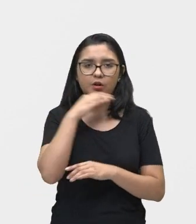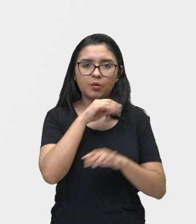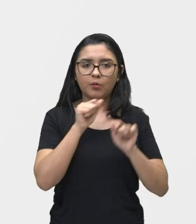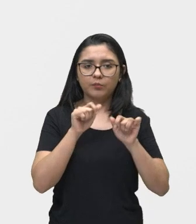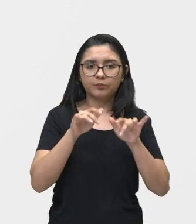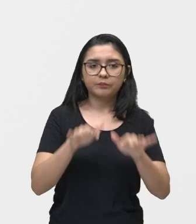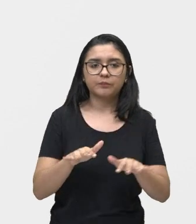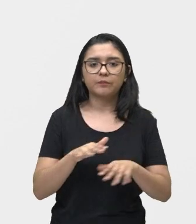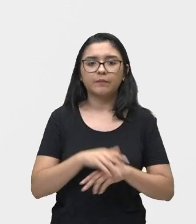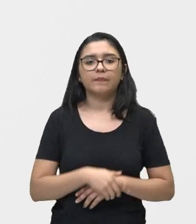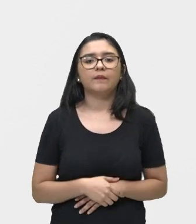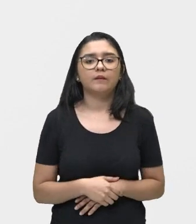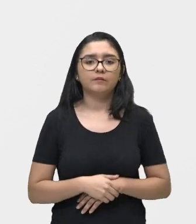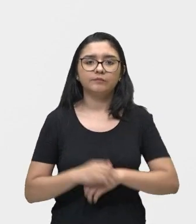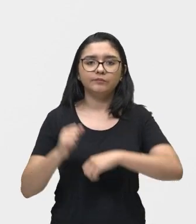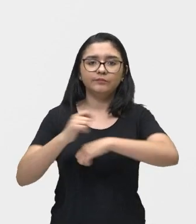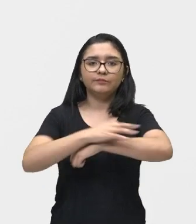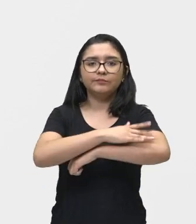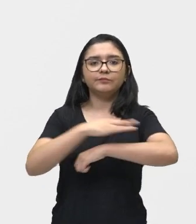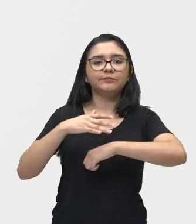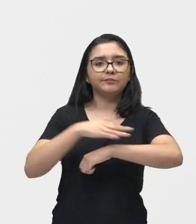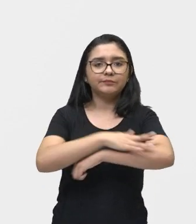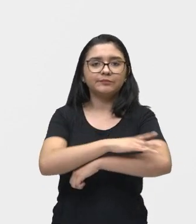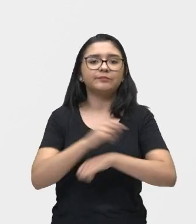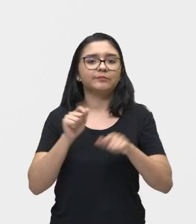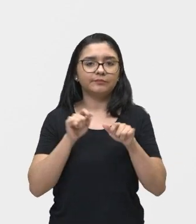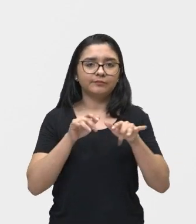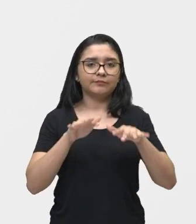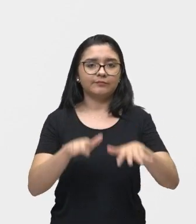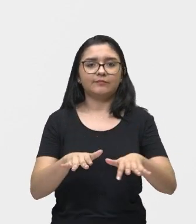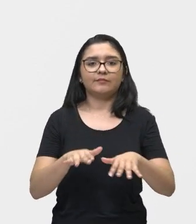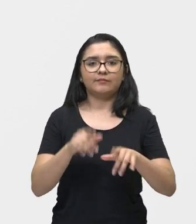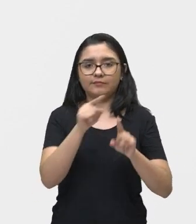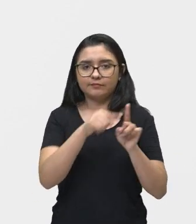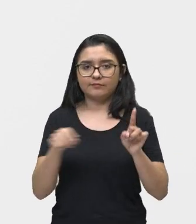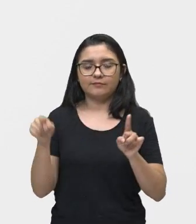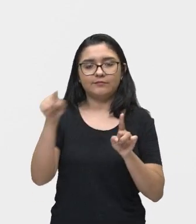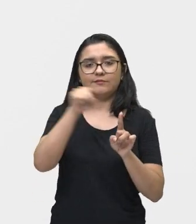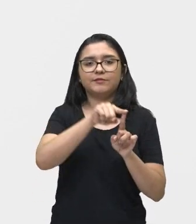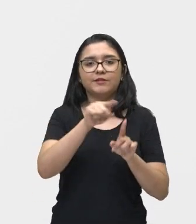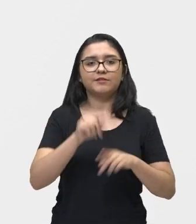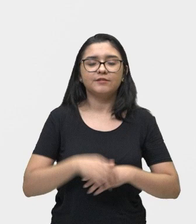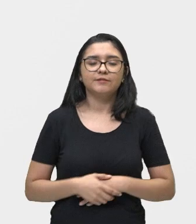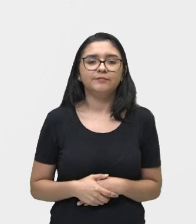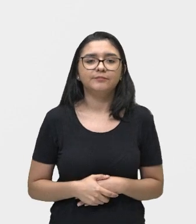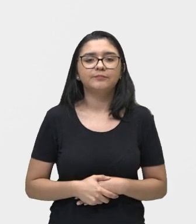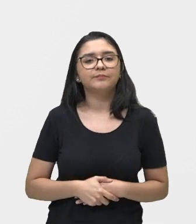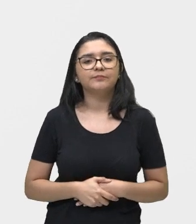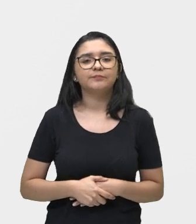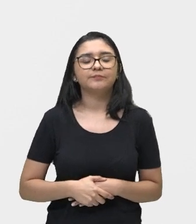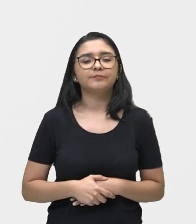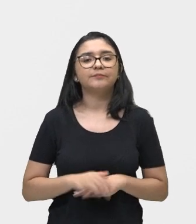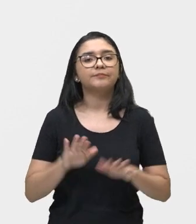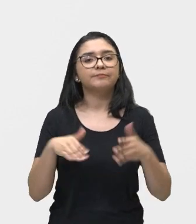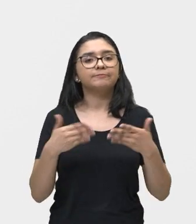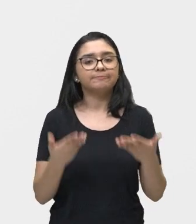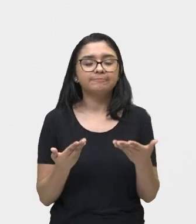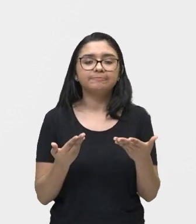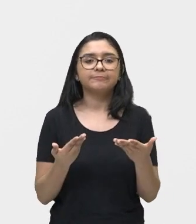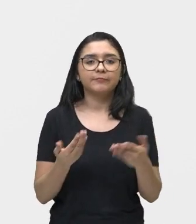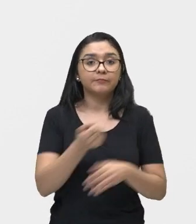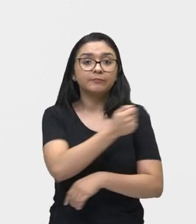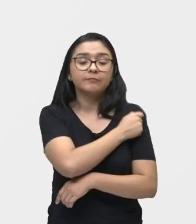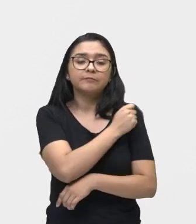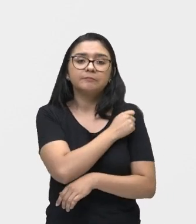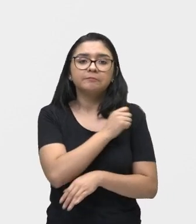que são condução, convecção e irradiação. Pessoal, chegamos